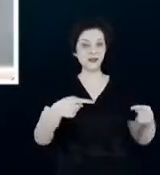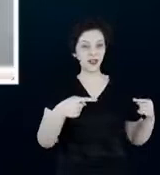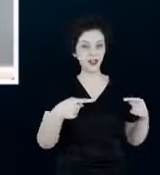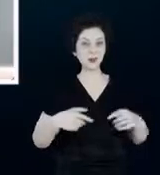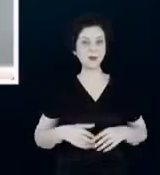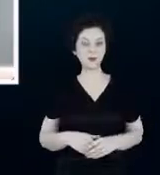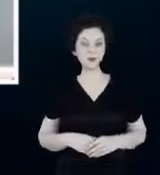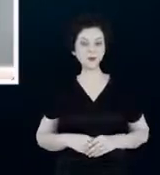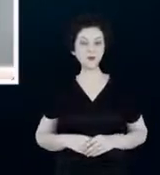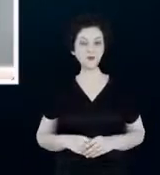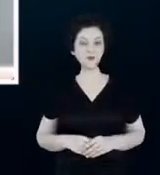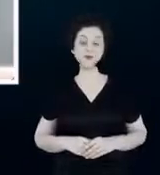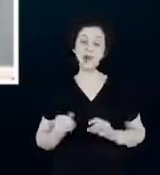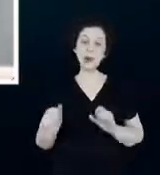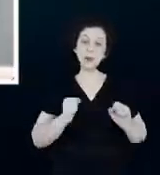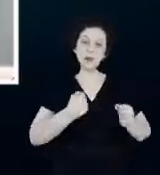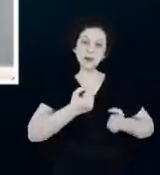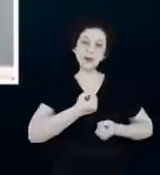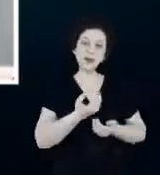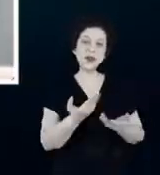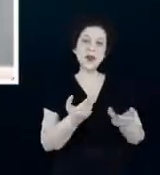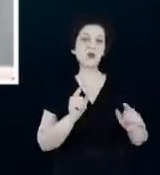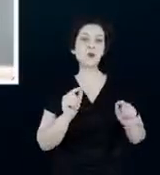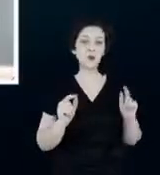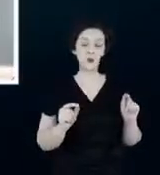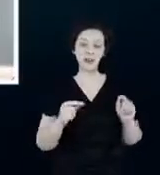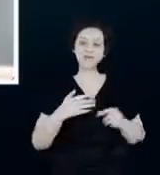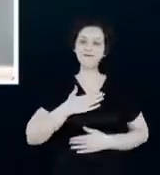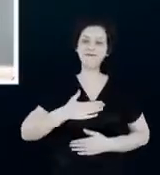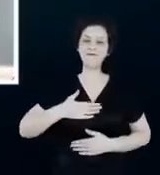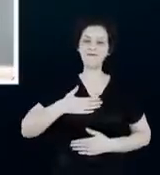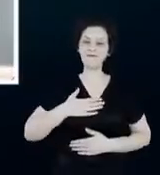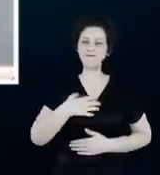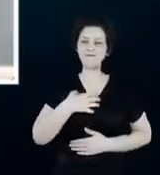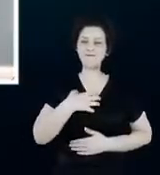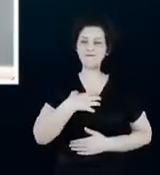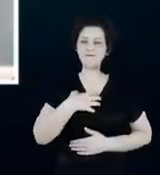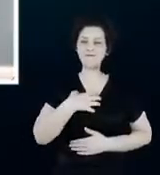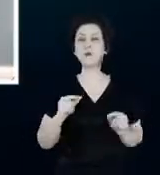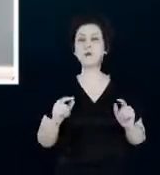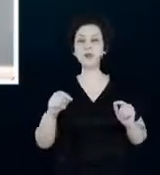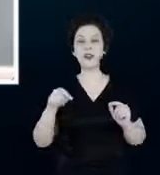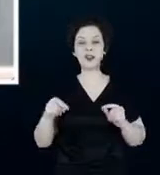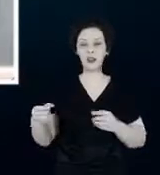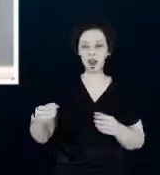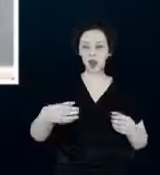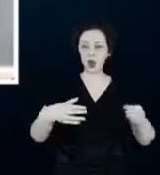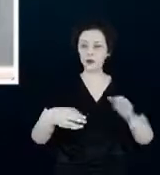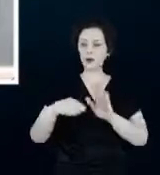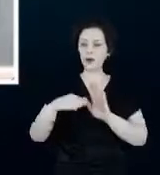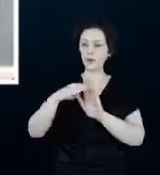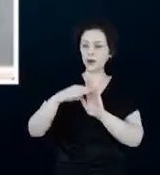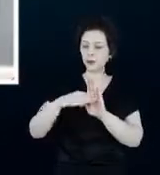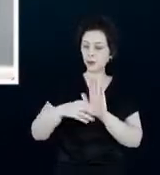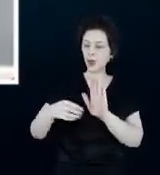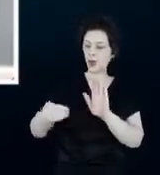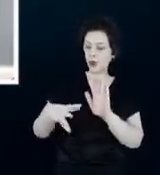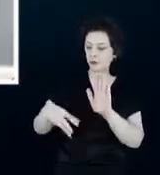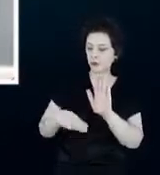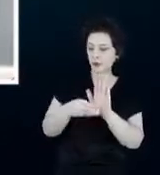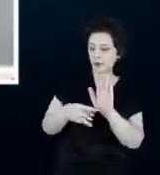e poder expressar aqui a nossa satisfação com essas novas medidas que estão sendo